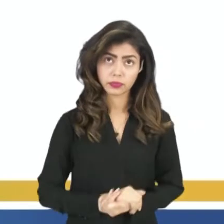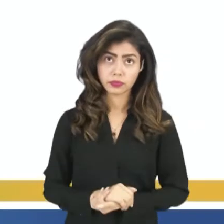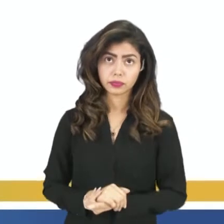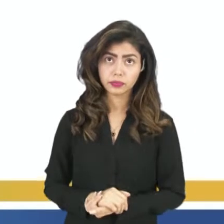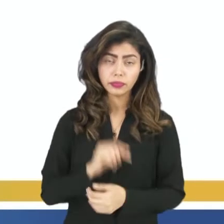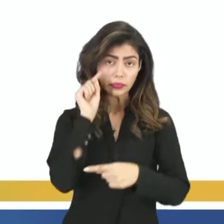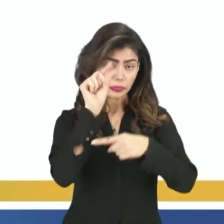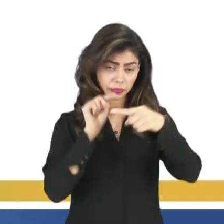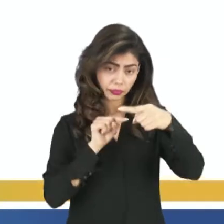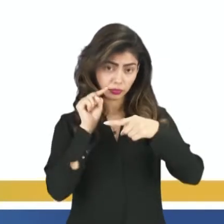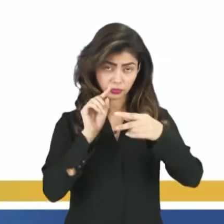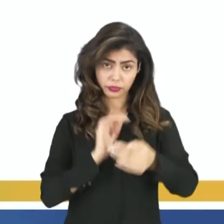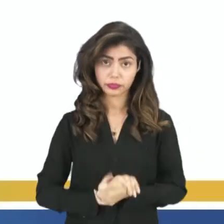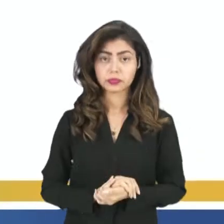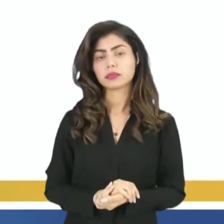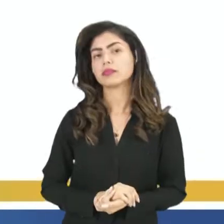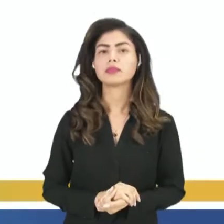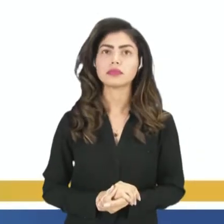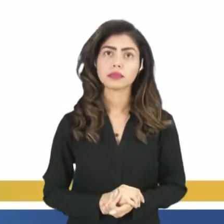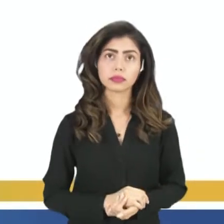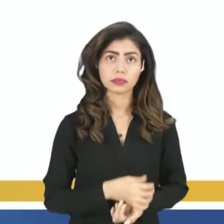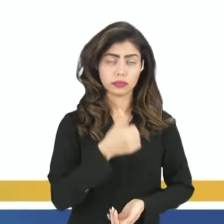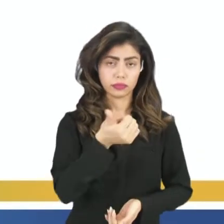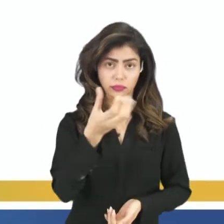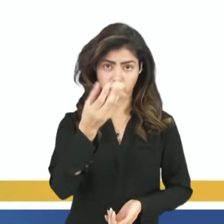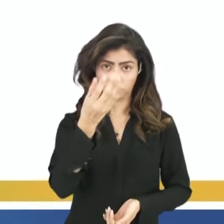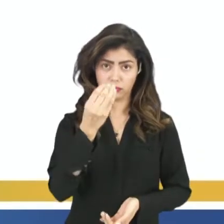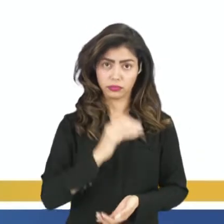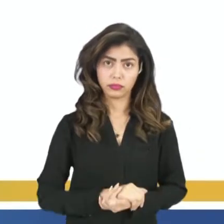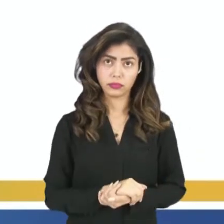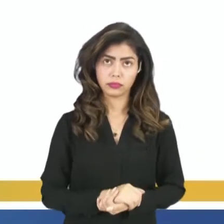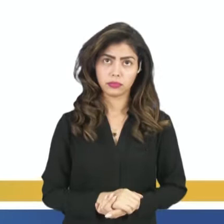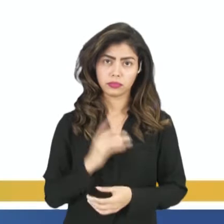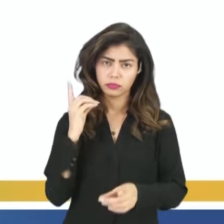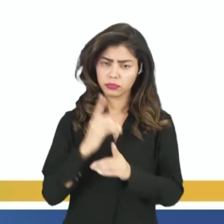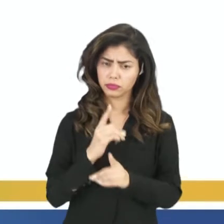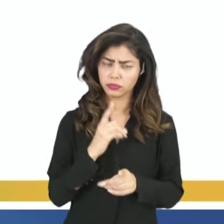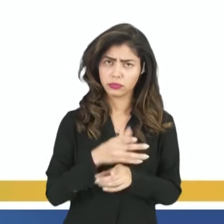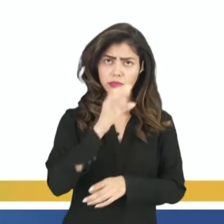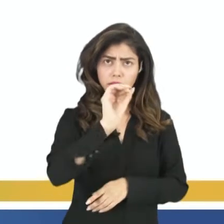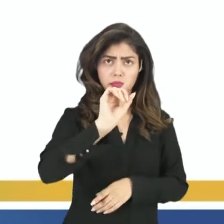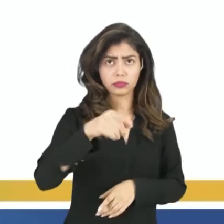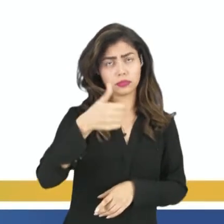Ao dividir 30 por 160, vamos encontrar